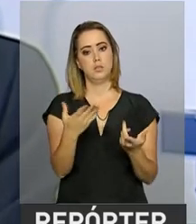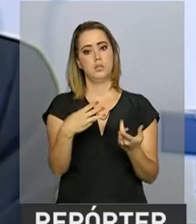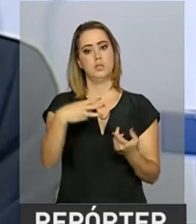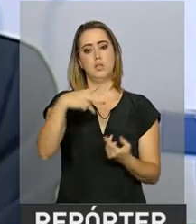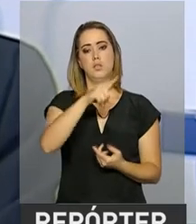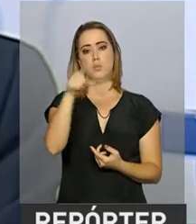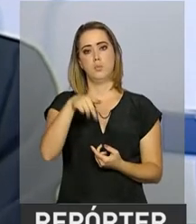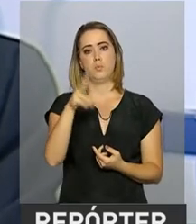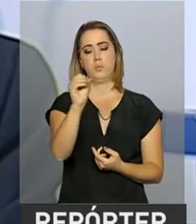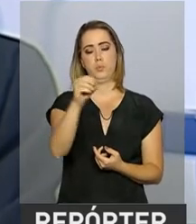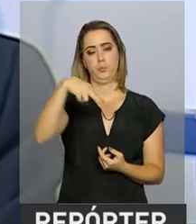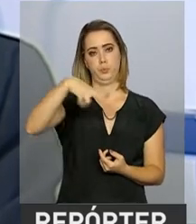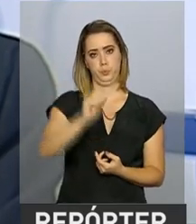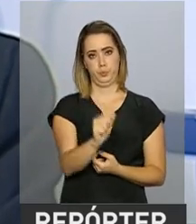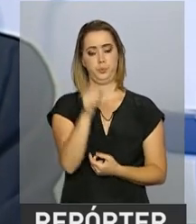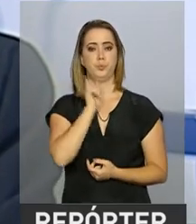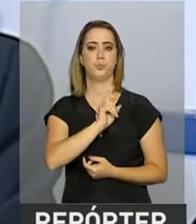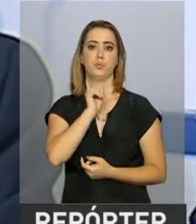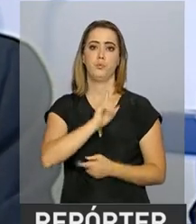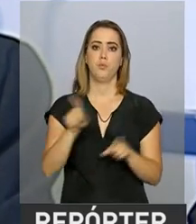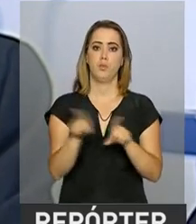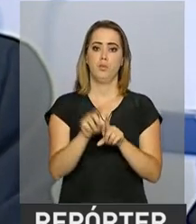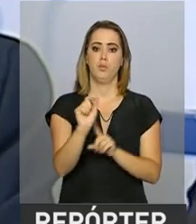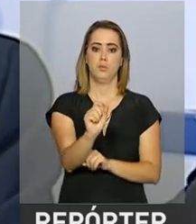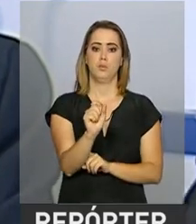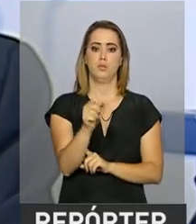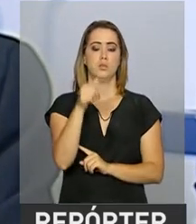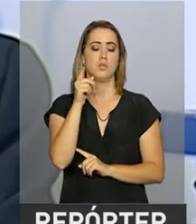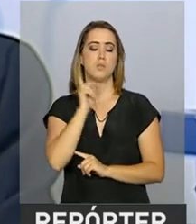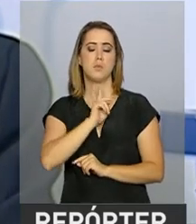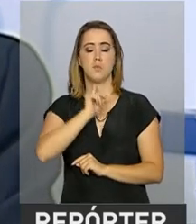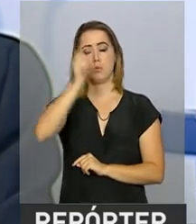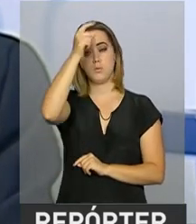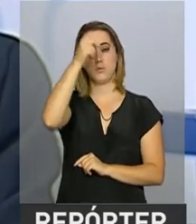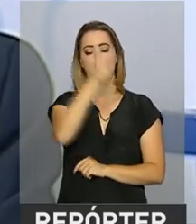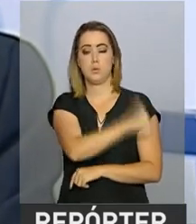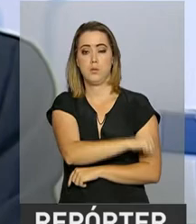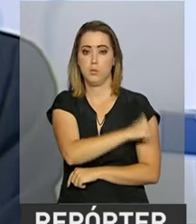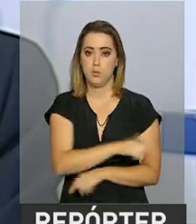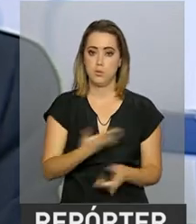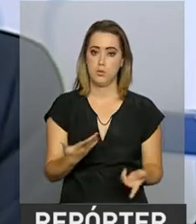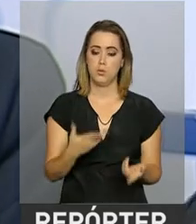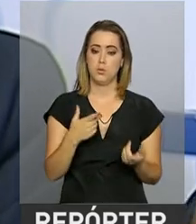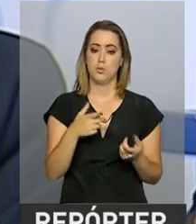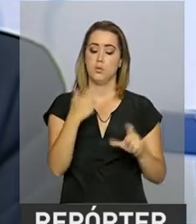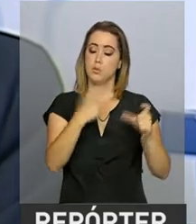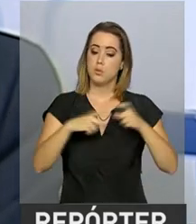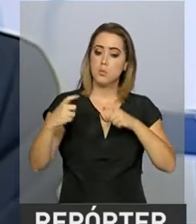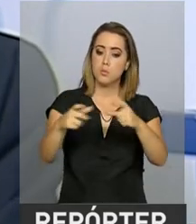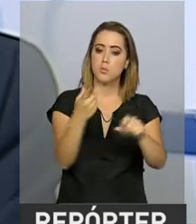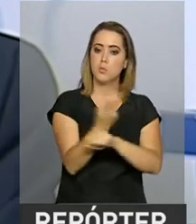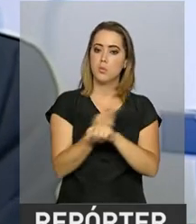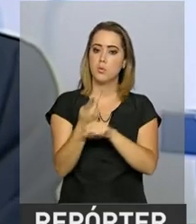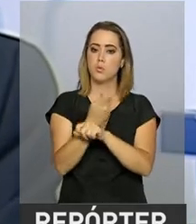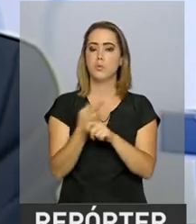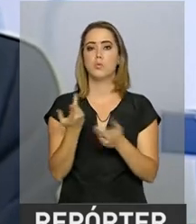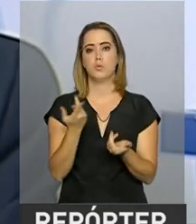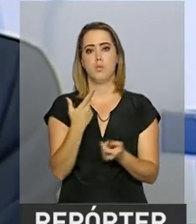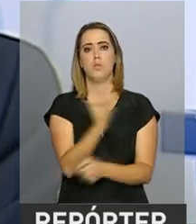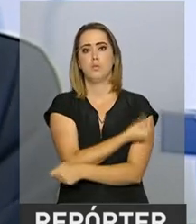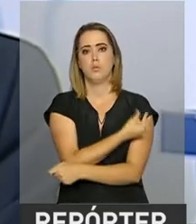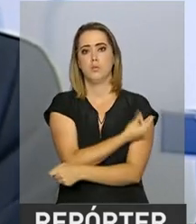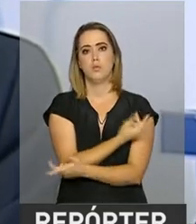de minas gerais e rio de janeiro é uma região onde as pessoas devem procurar o mais rápido possível se